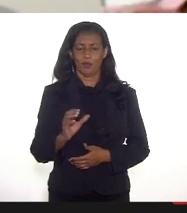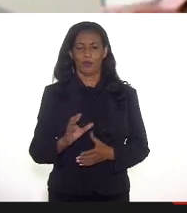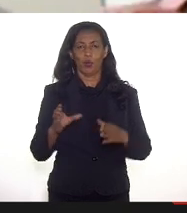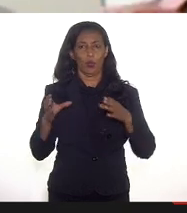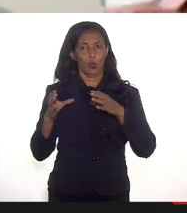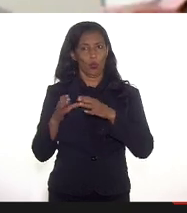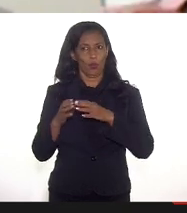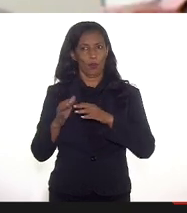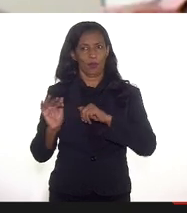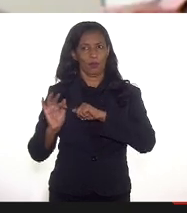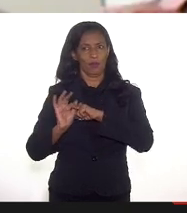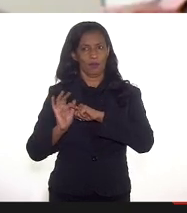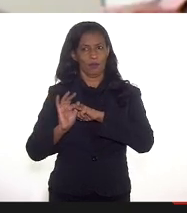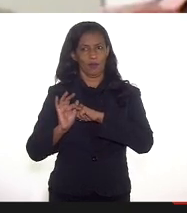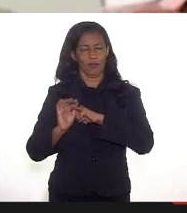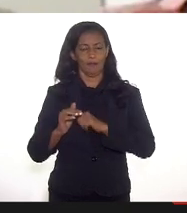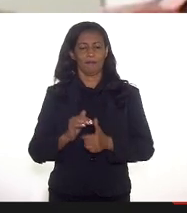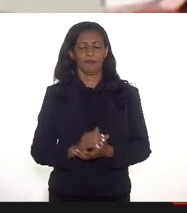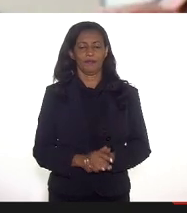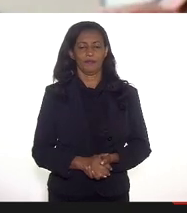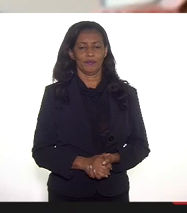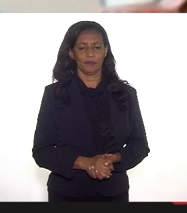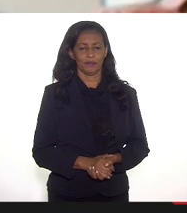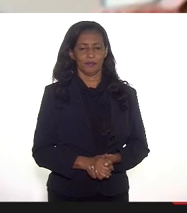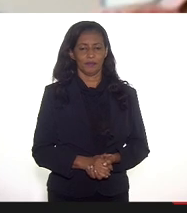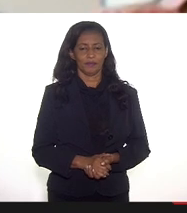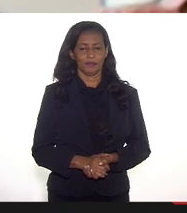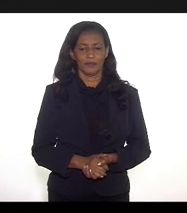Na sequência, deputado Wellington José.